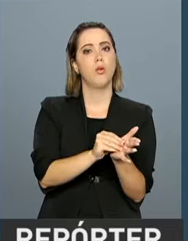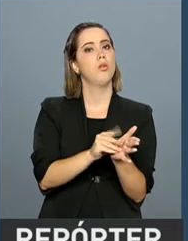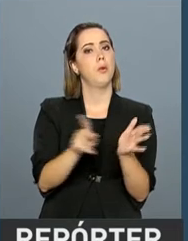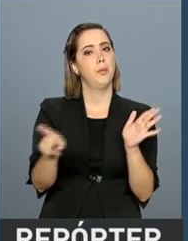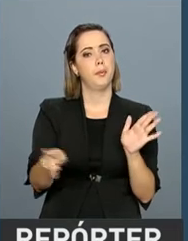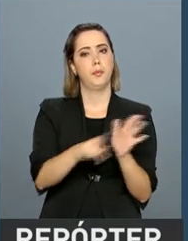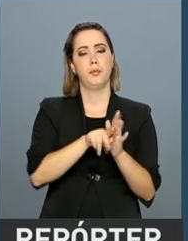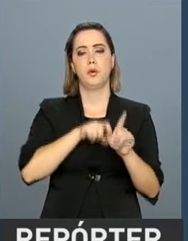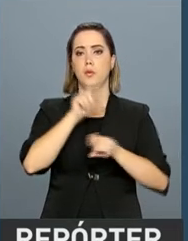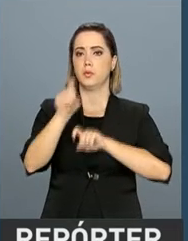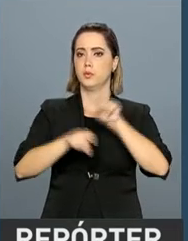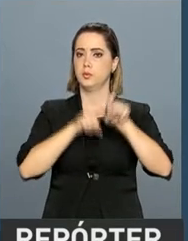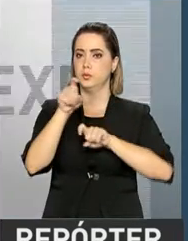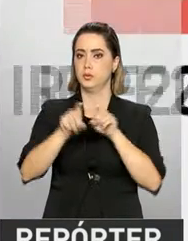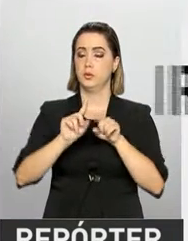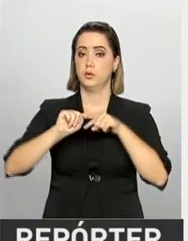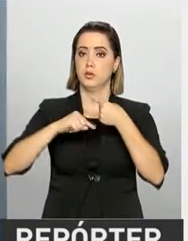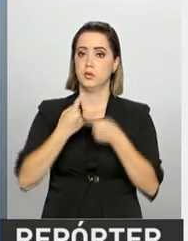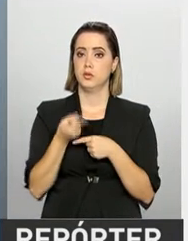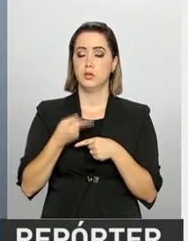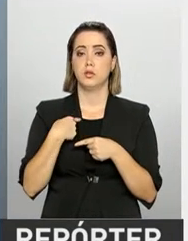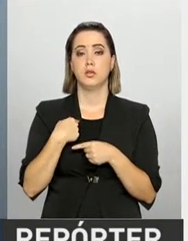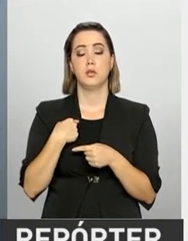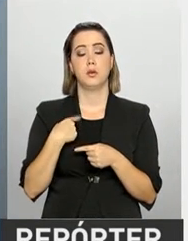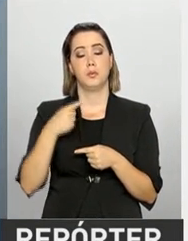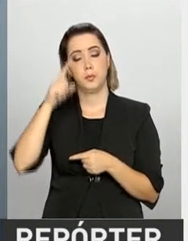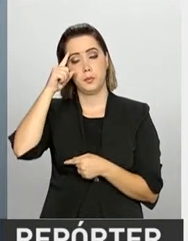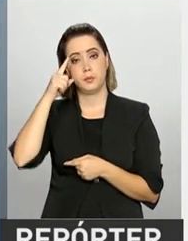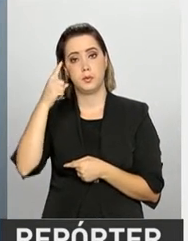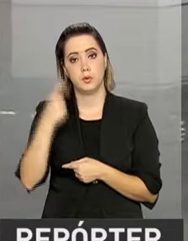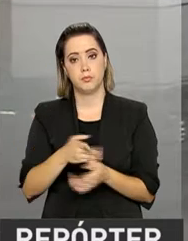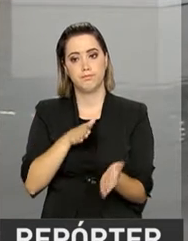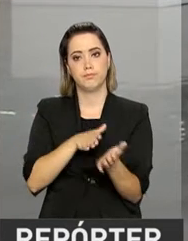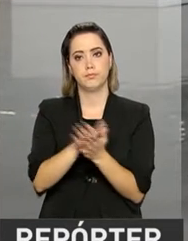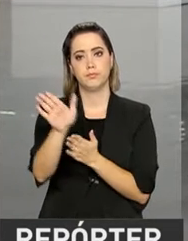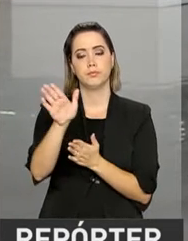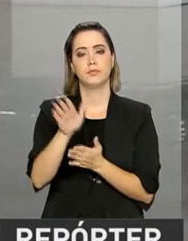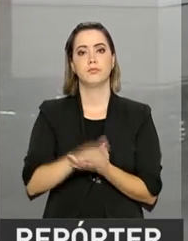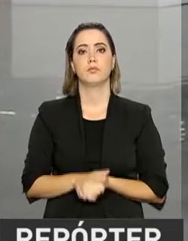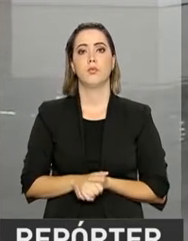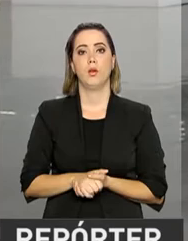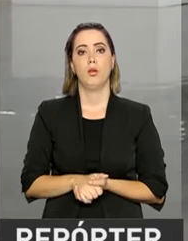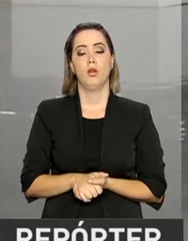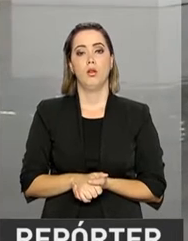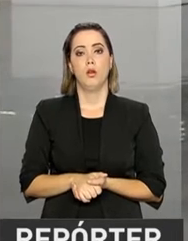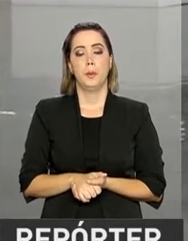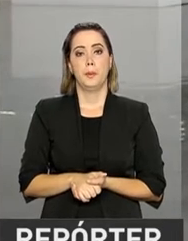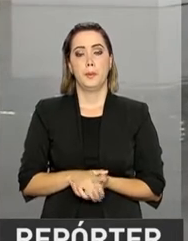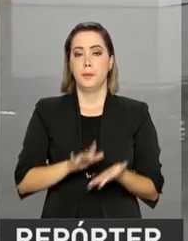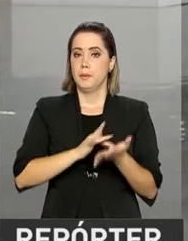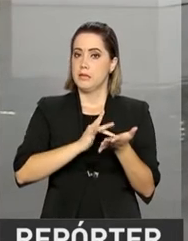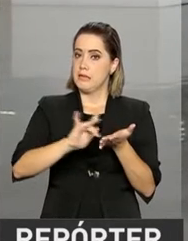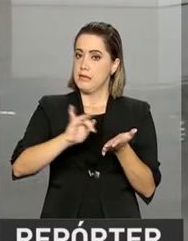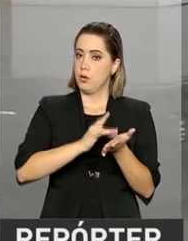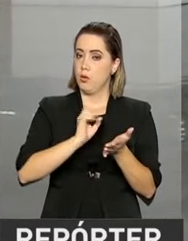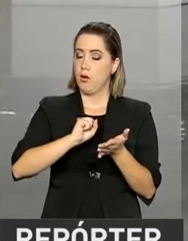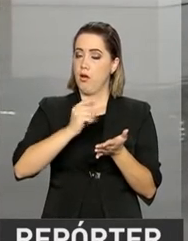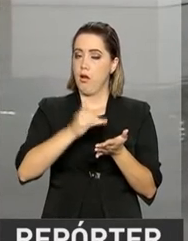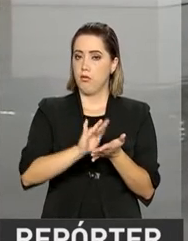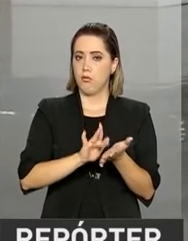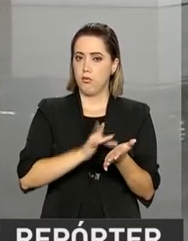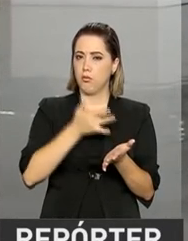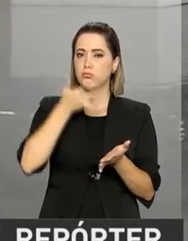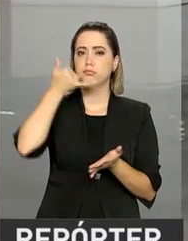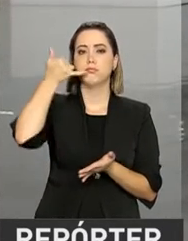do contribuinte depois clicar para instalar o programa para os dispositivos móveis como tablets e